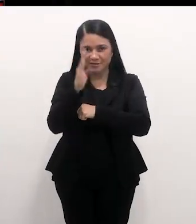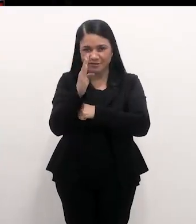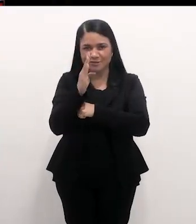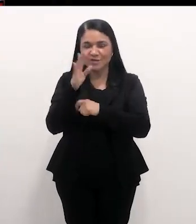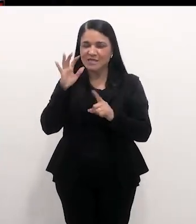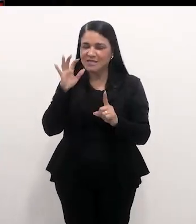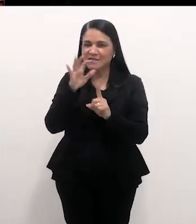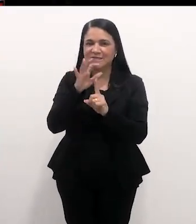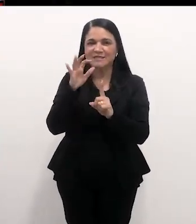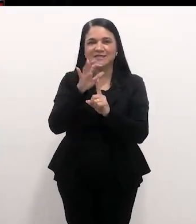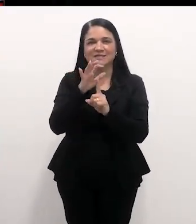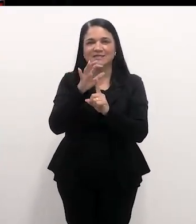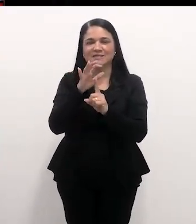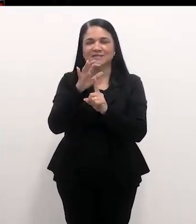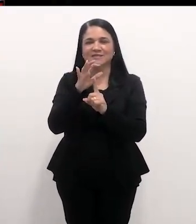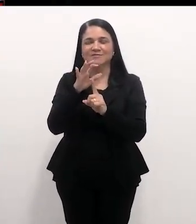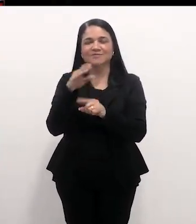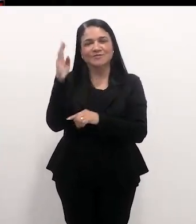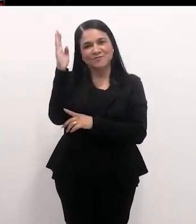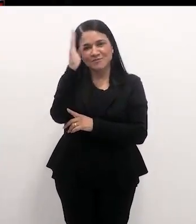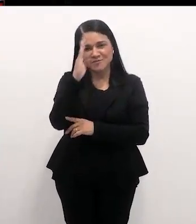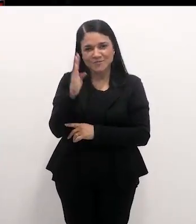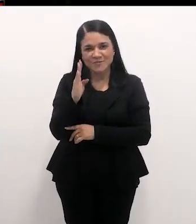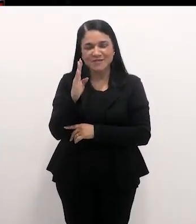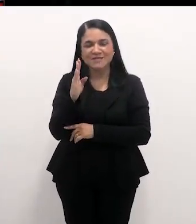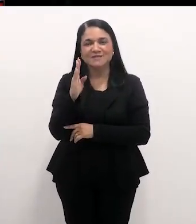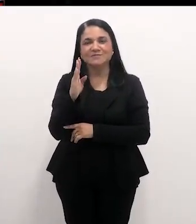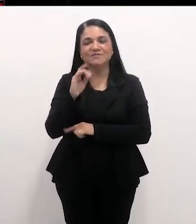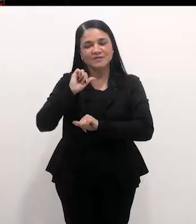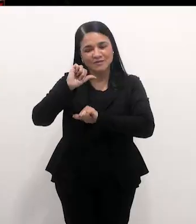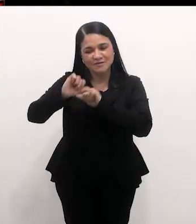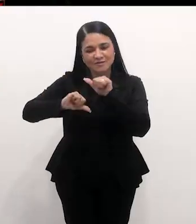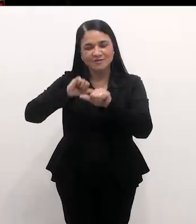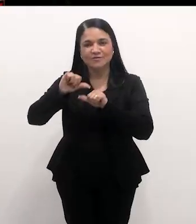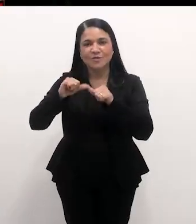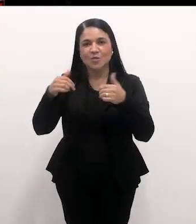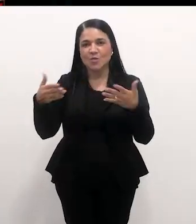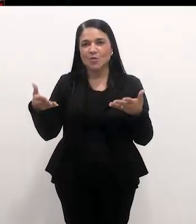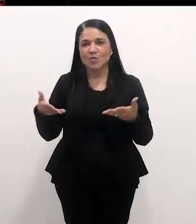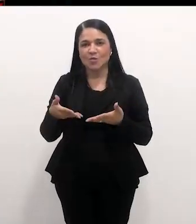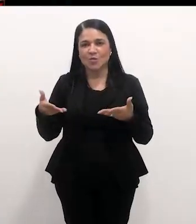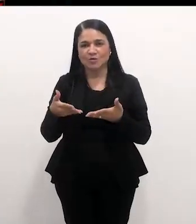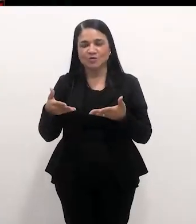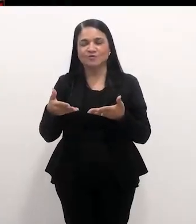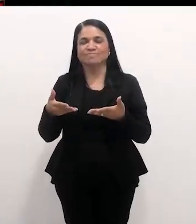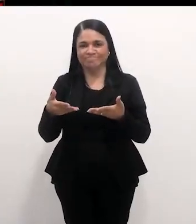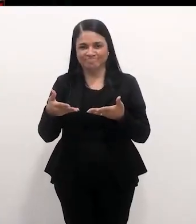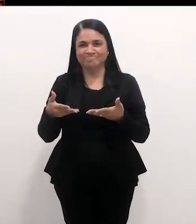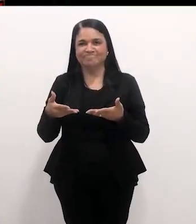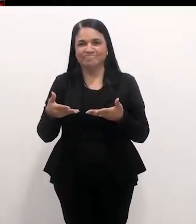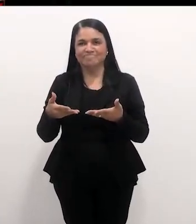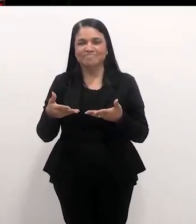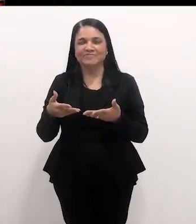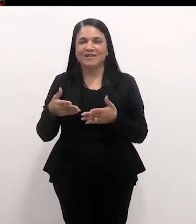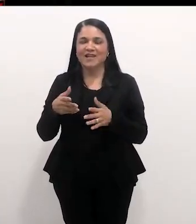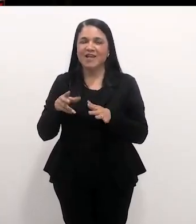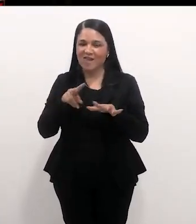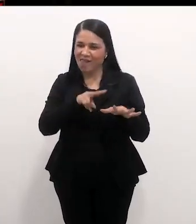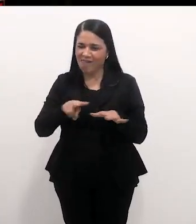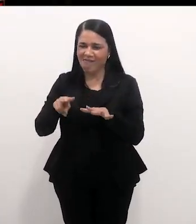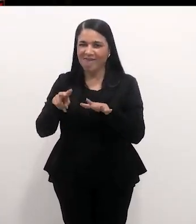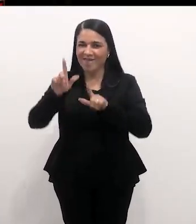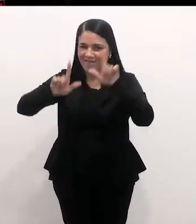é uma das maiores colônias no Brasil e que interferiu diretamente para o nosso país se transformar e ser